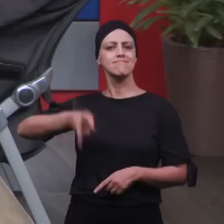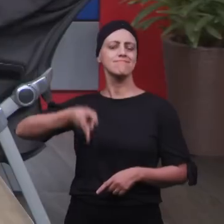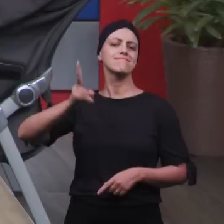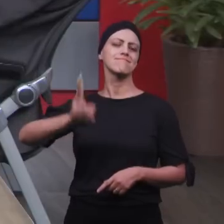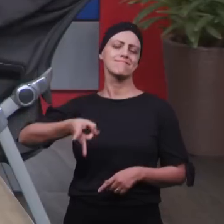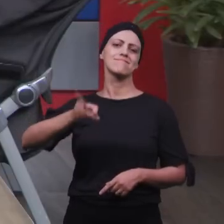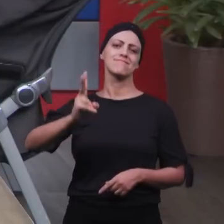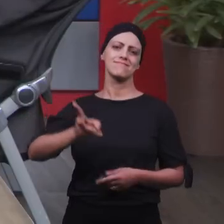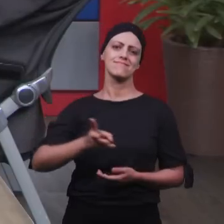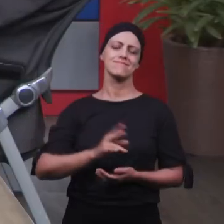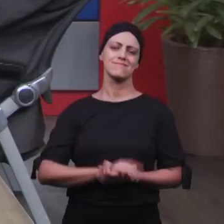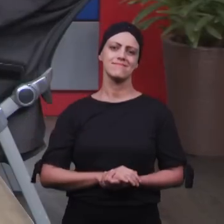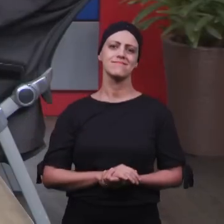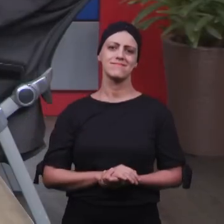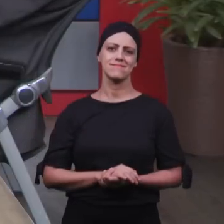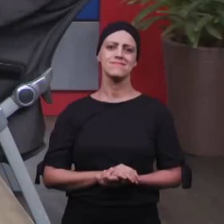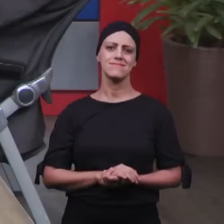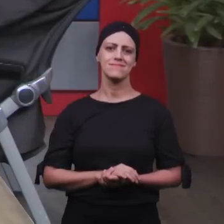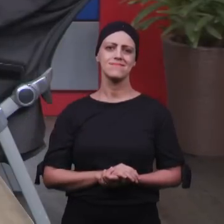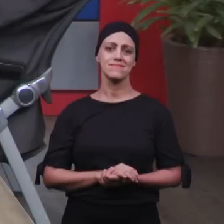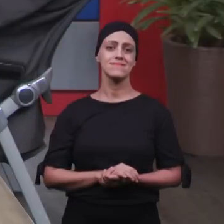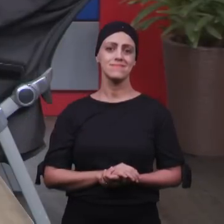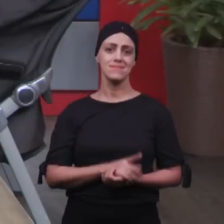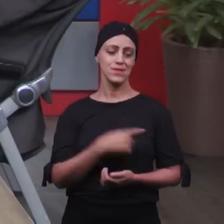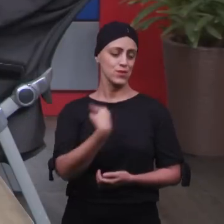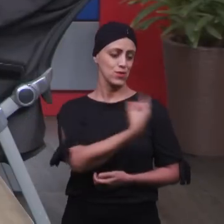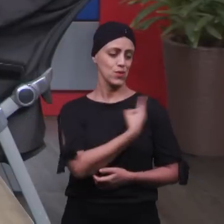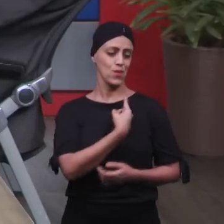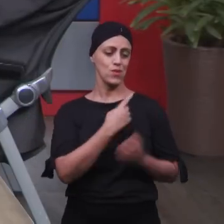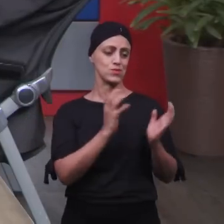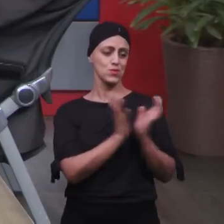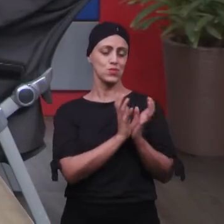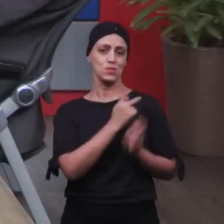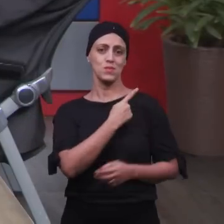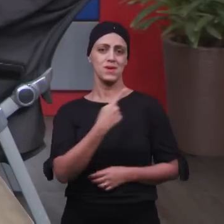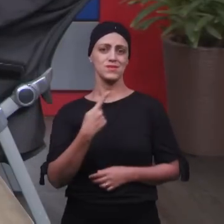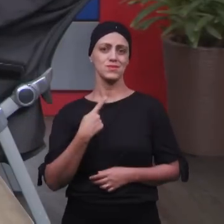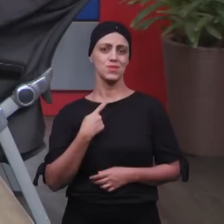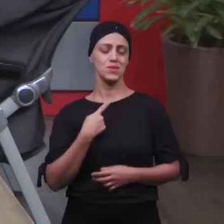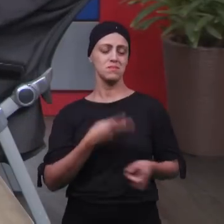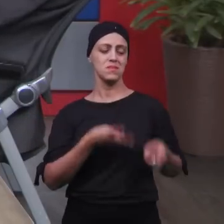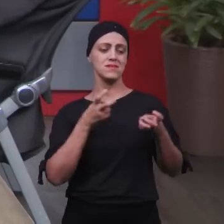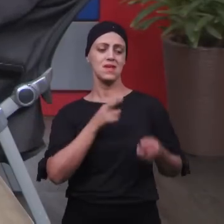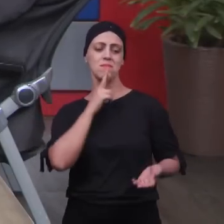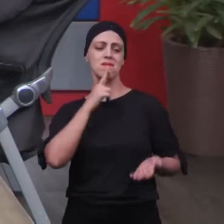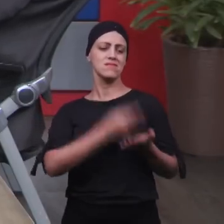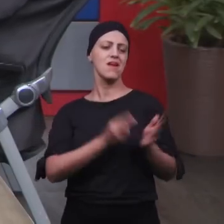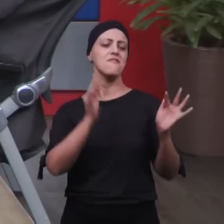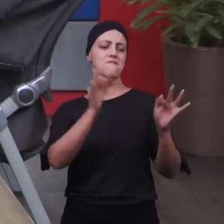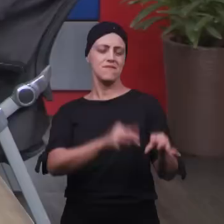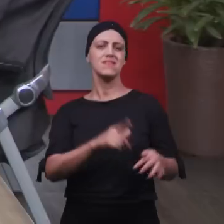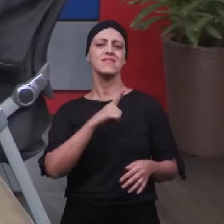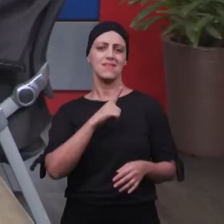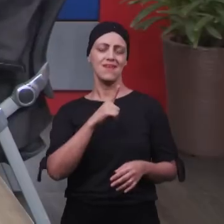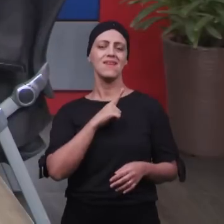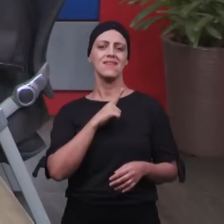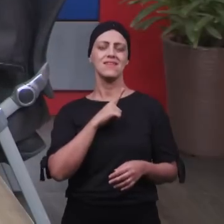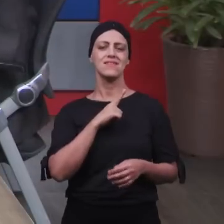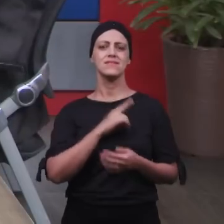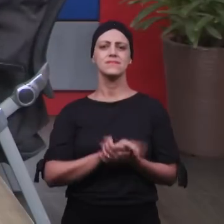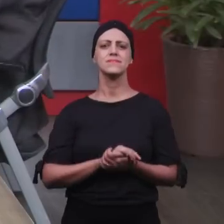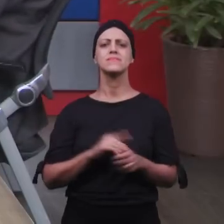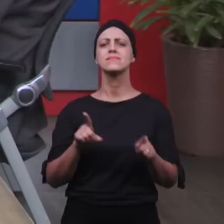corpo, que é o corpo ali de pastores, o corpo do 0800, o resultado final. Até eu queria passar para o Marcelo. O Marcelo queria nos contar